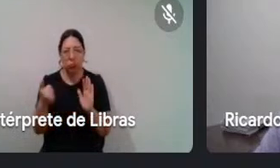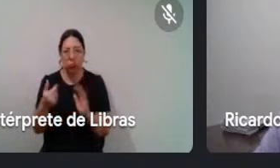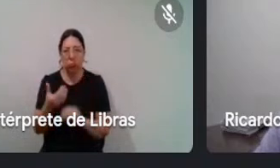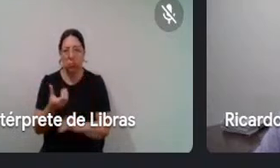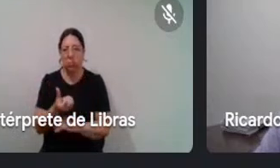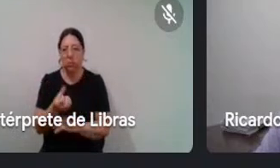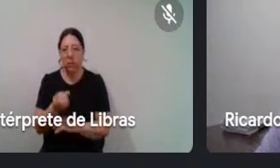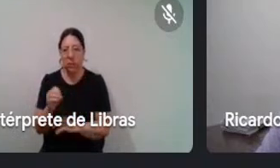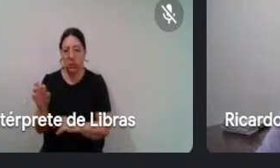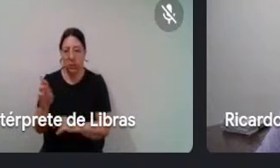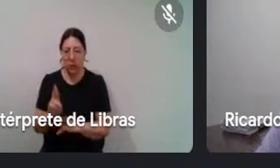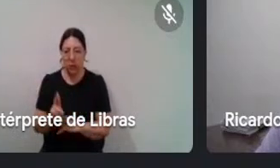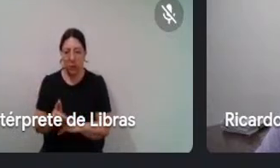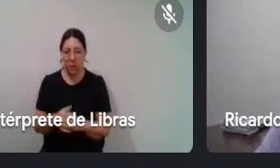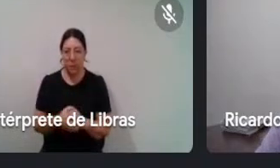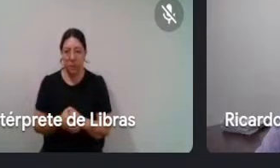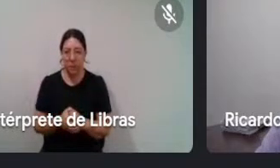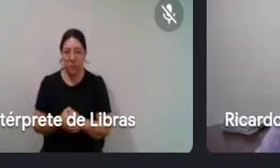R$ 600.